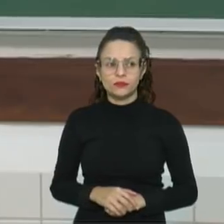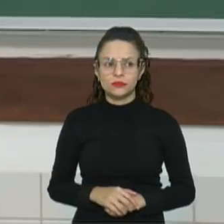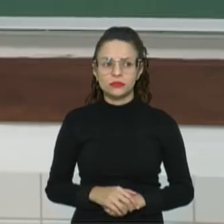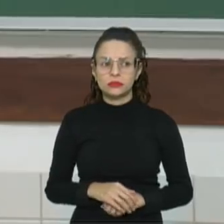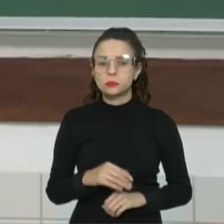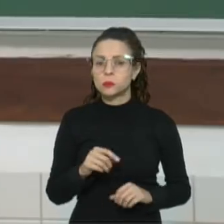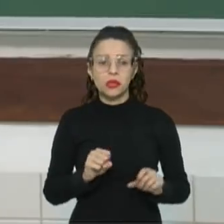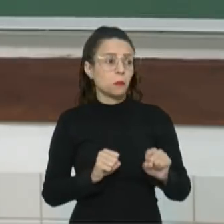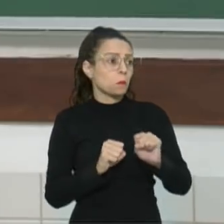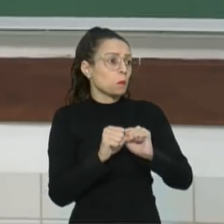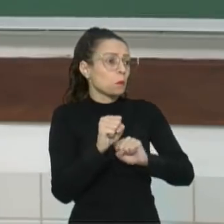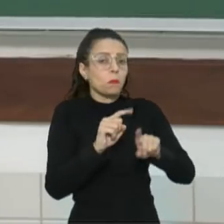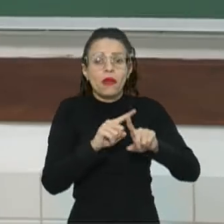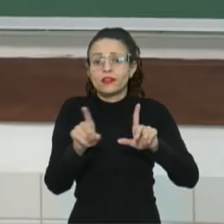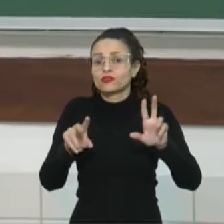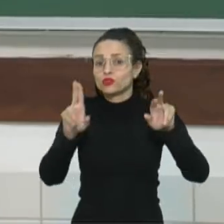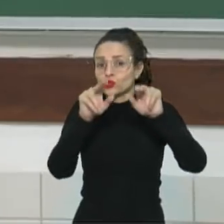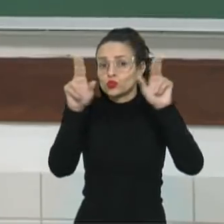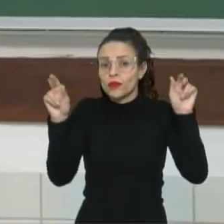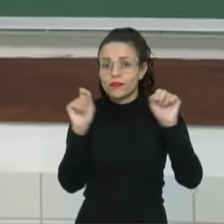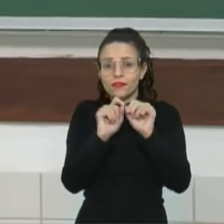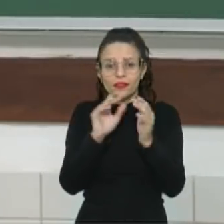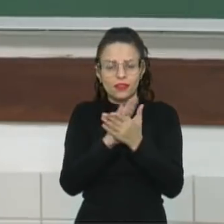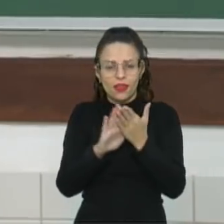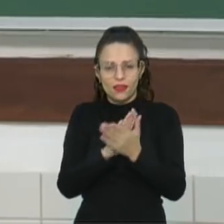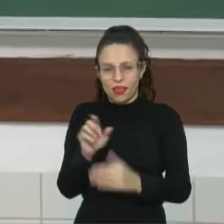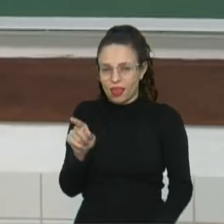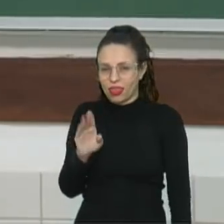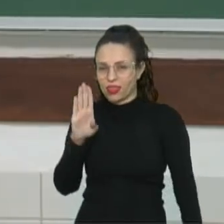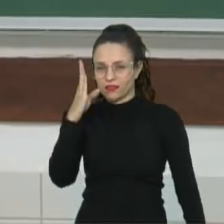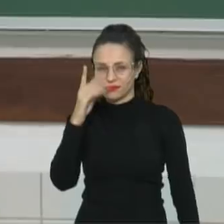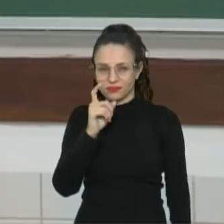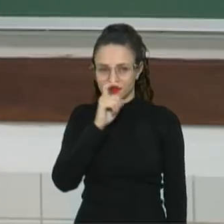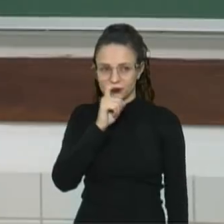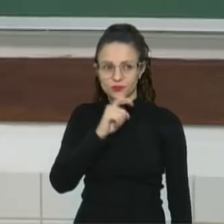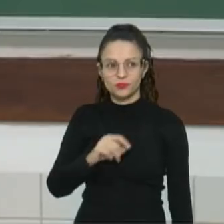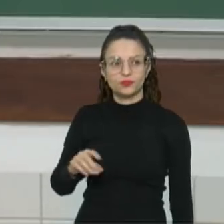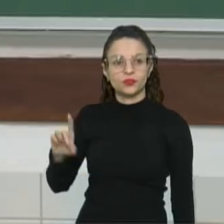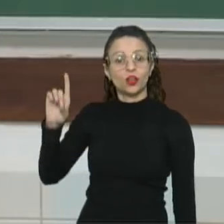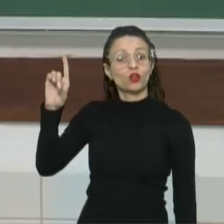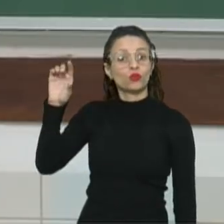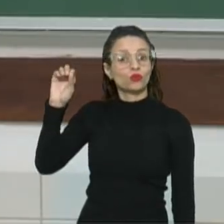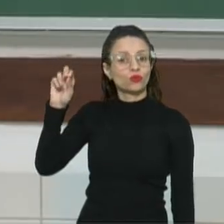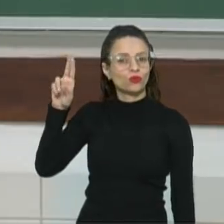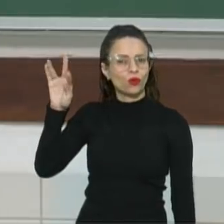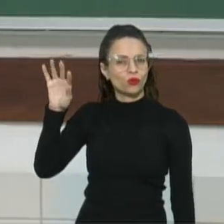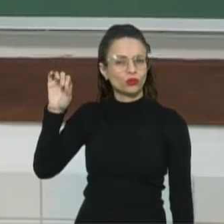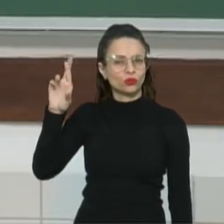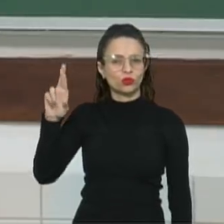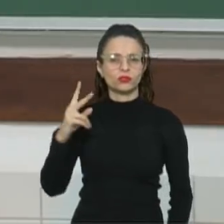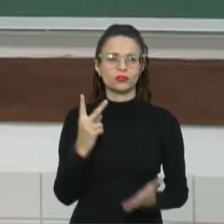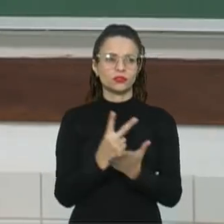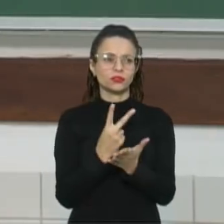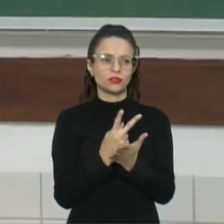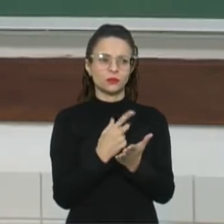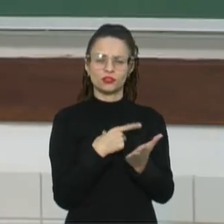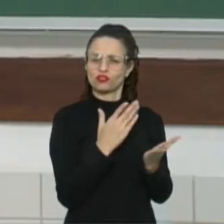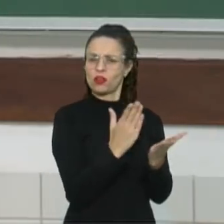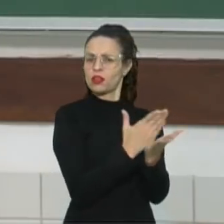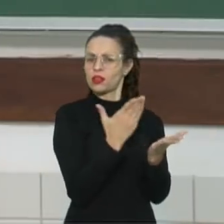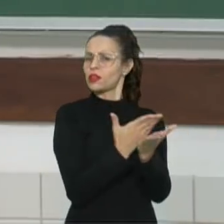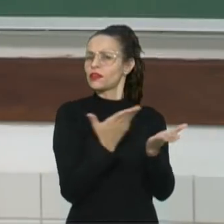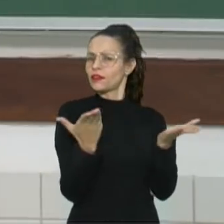batalhas que, na verdade, nunca existiram, era um farsante. Doutore sempre portando seus livros, porque ele